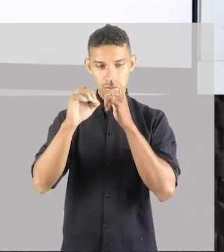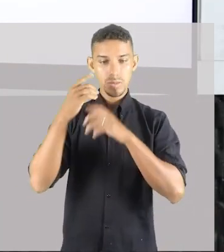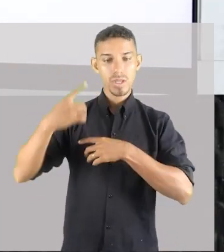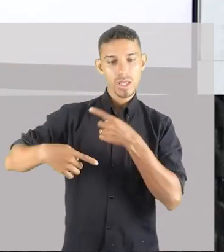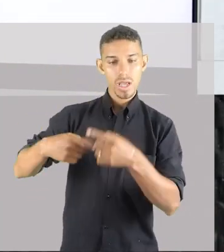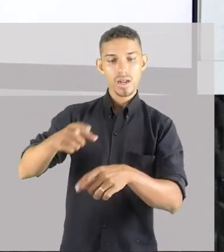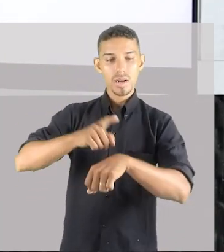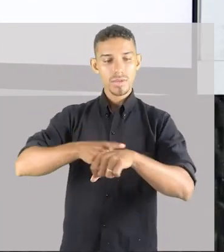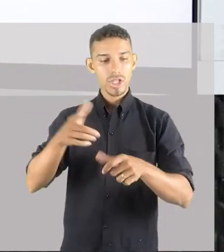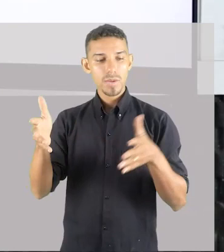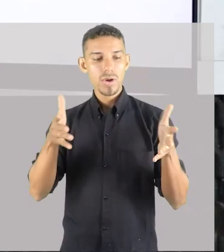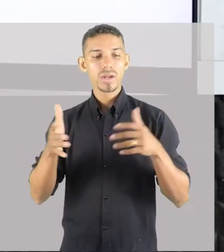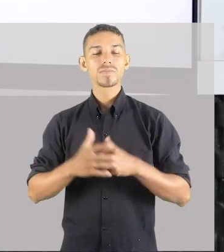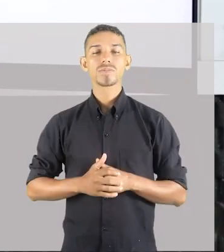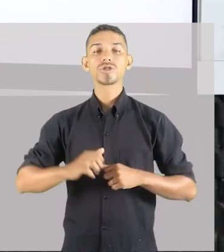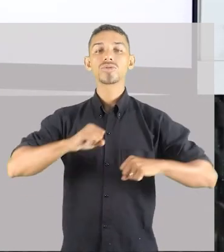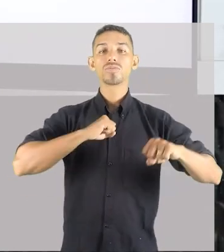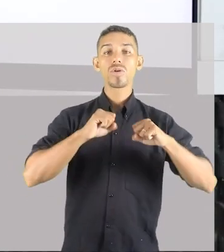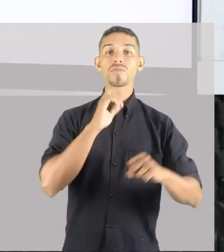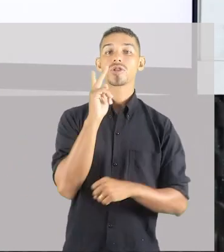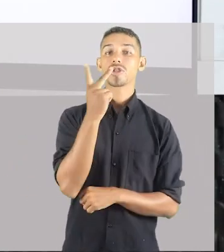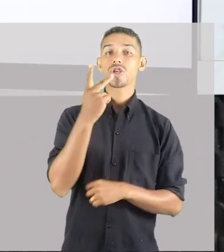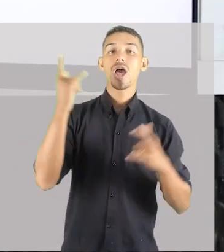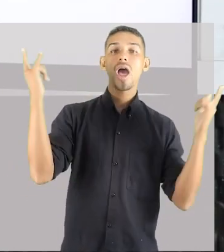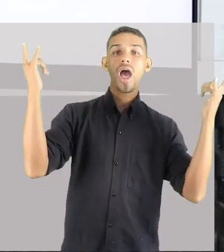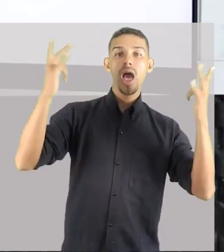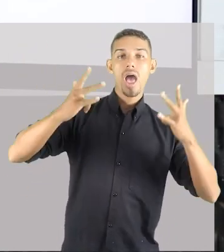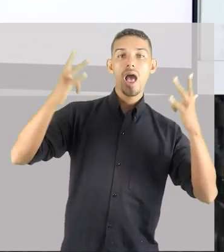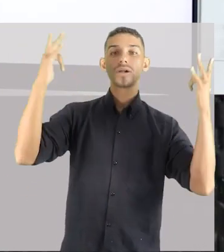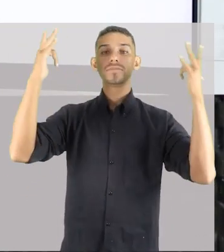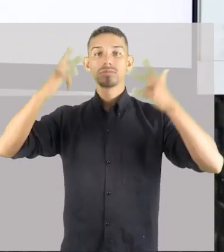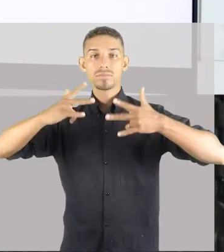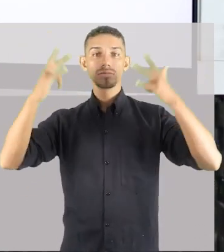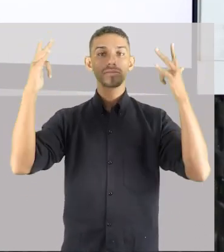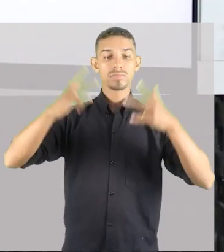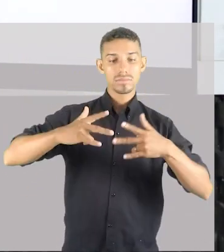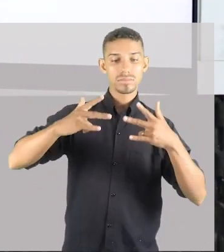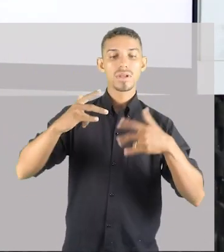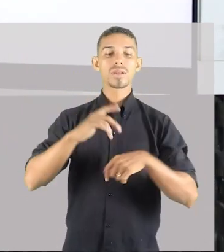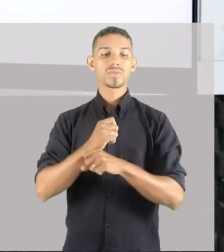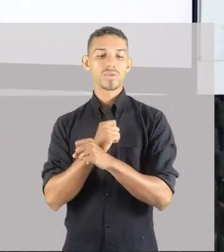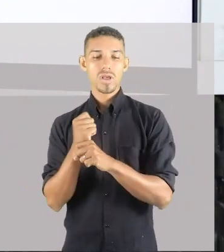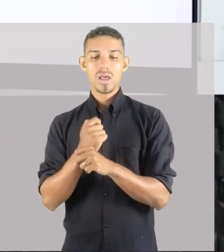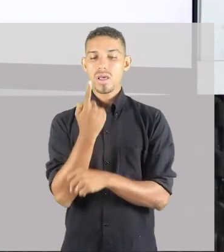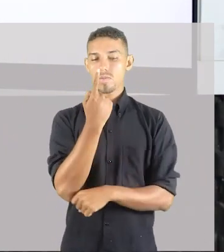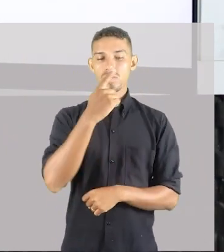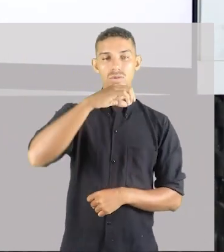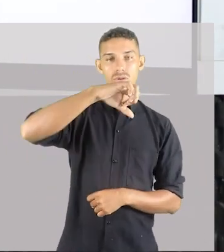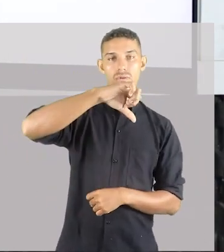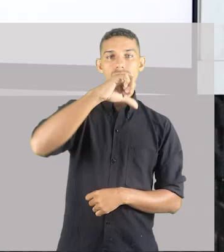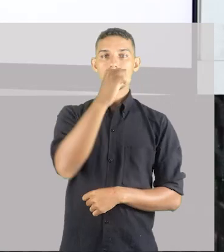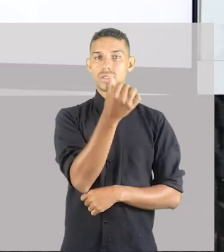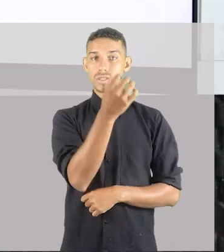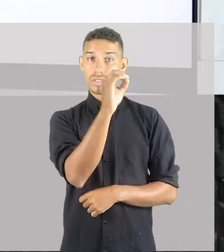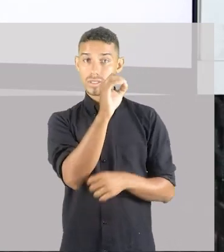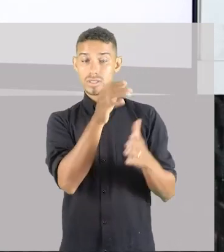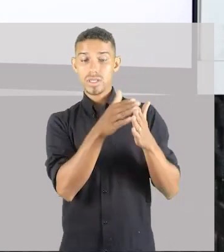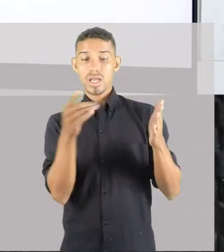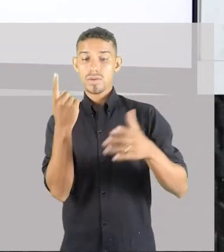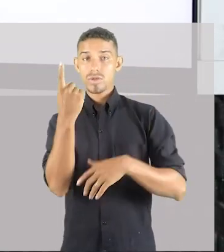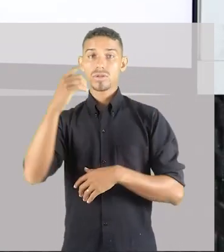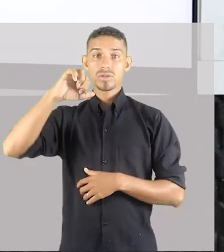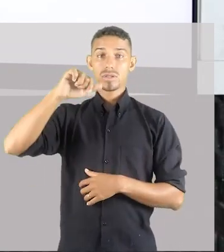temporária o movimento hip hop surge no no meados dos anos 60 70 e 60 em Nova iork e